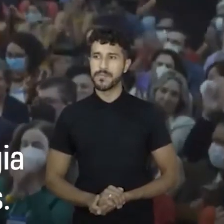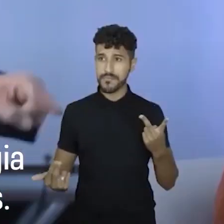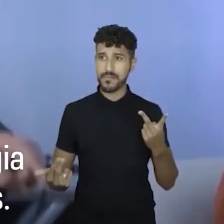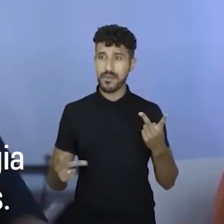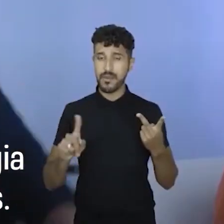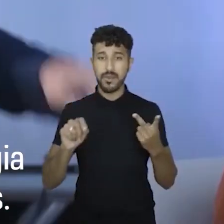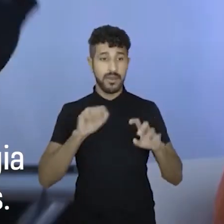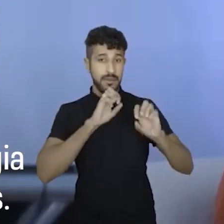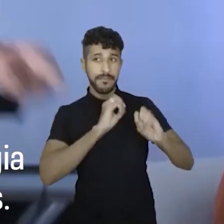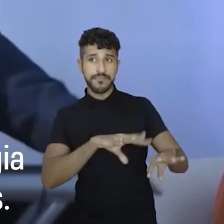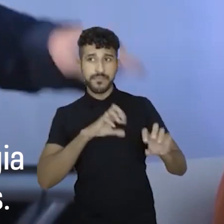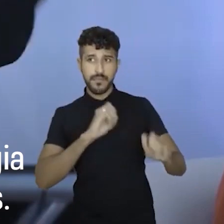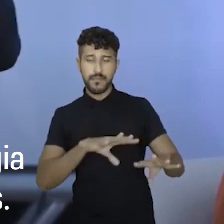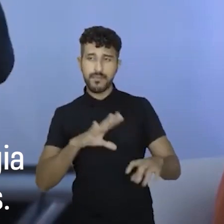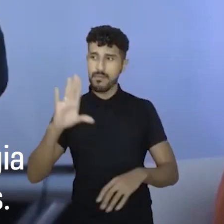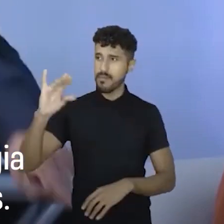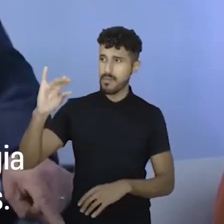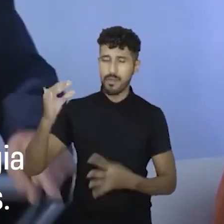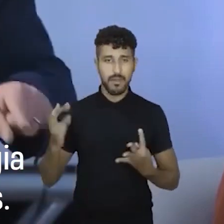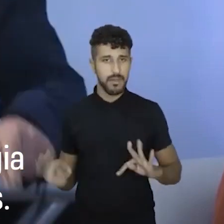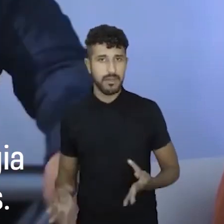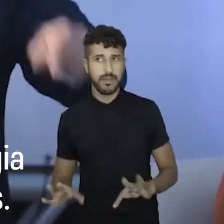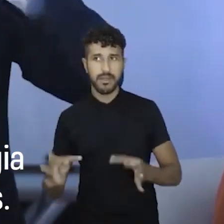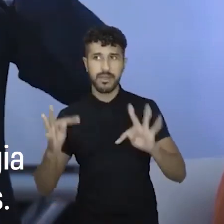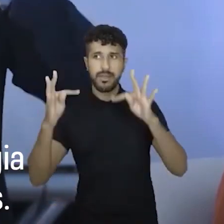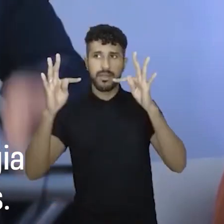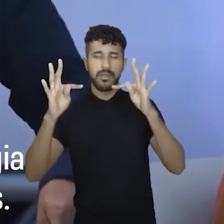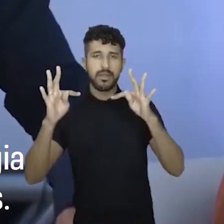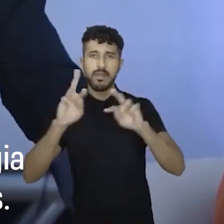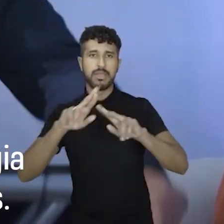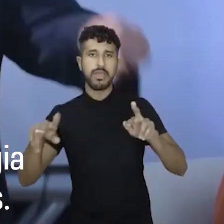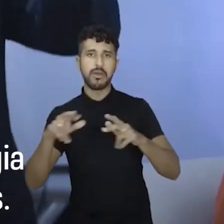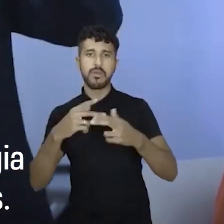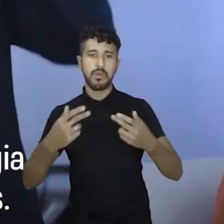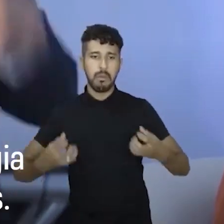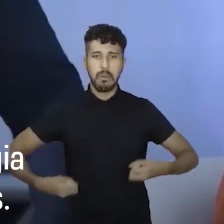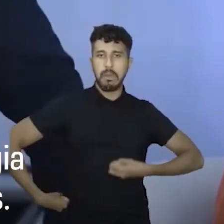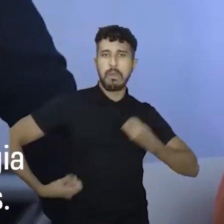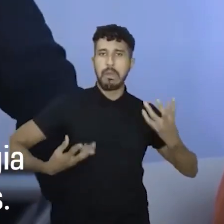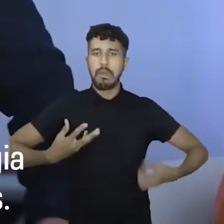É que educação, ciência e tecnologia não são gastos aos